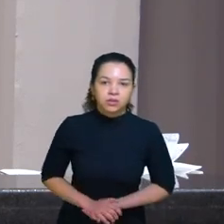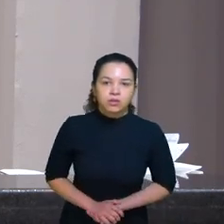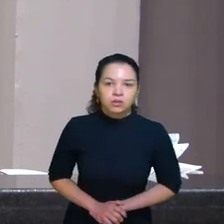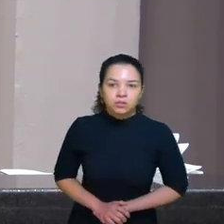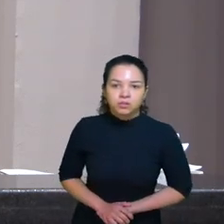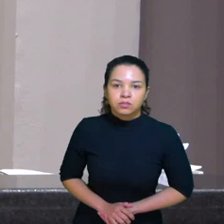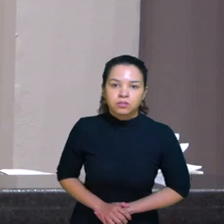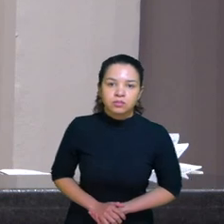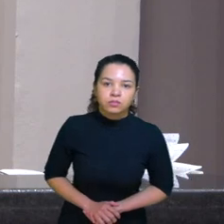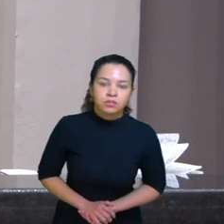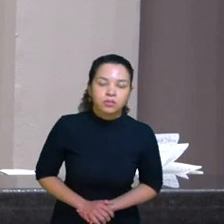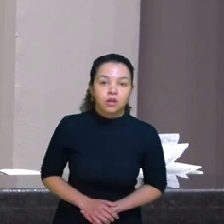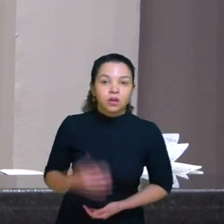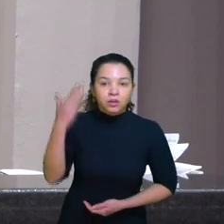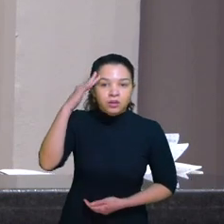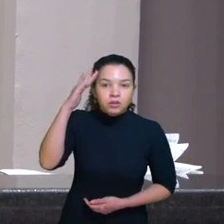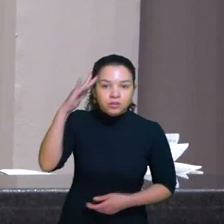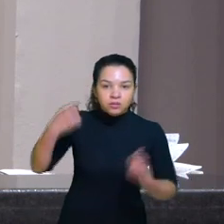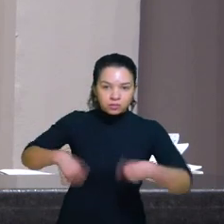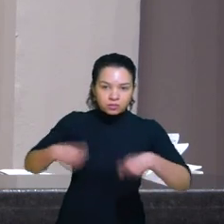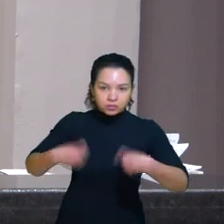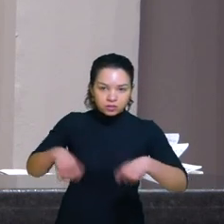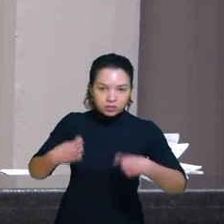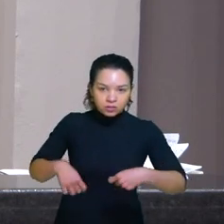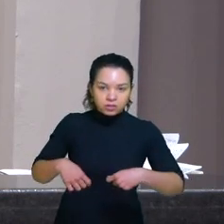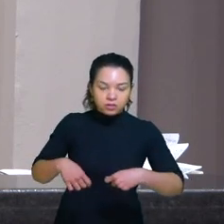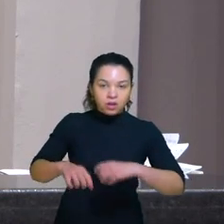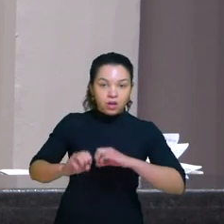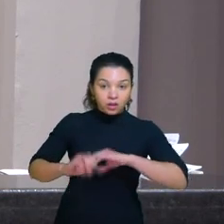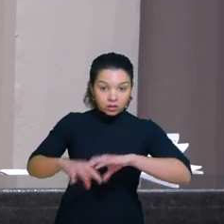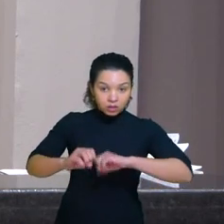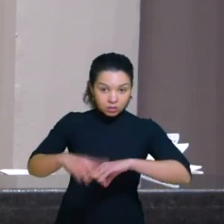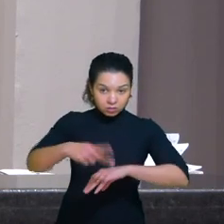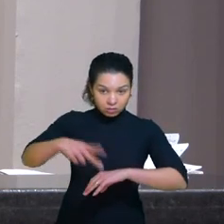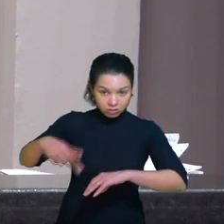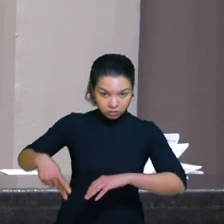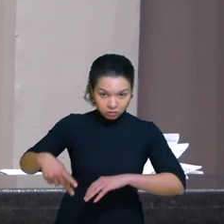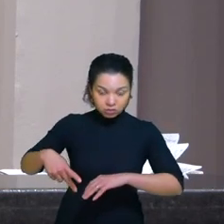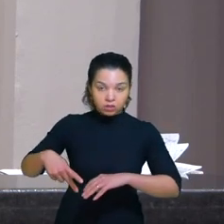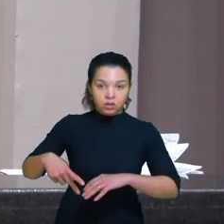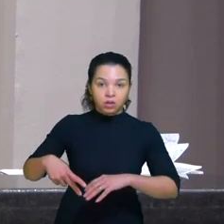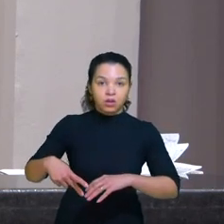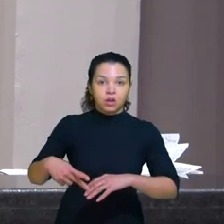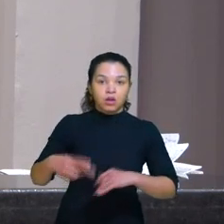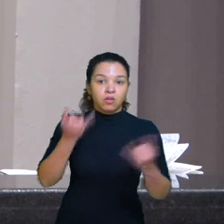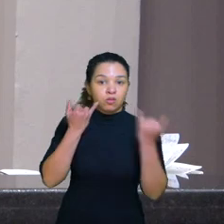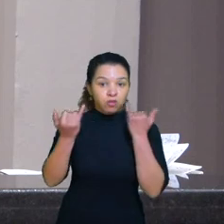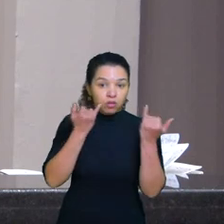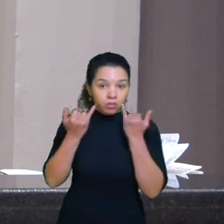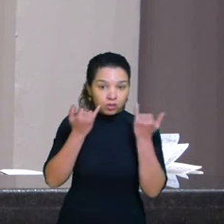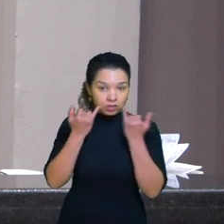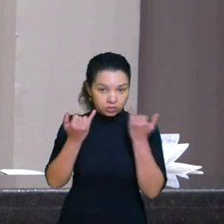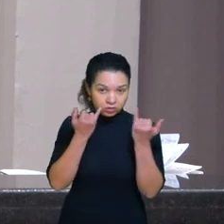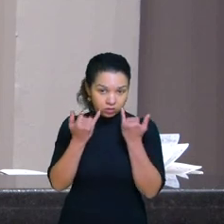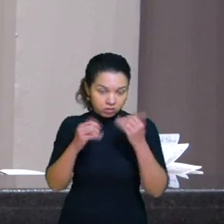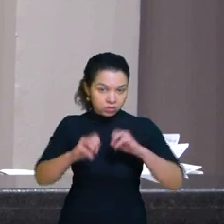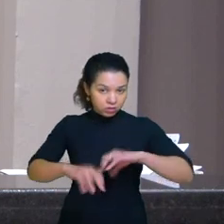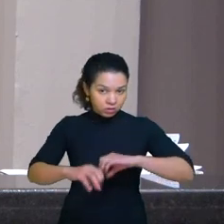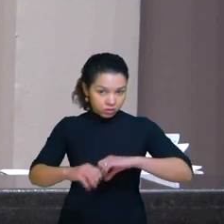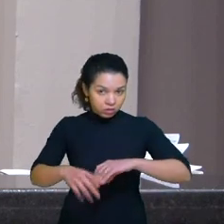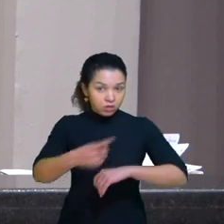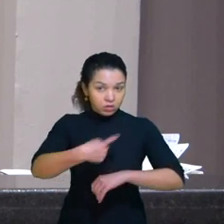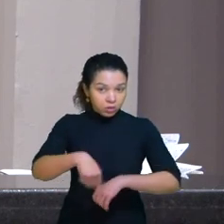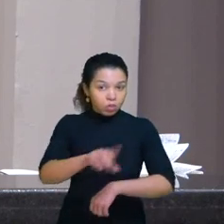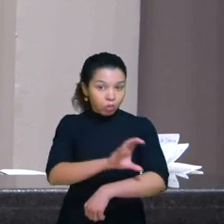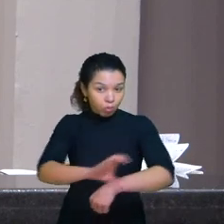aí a compreensão da docência como ação educativo intencional então neste sentido os nossos cursos precisam